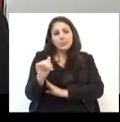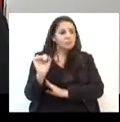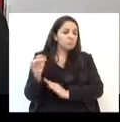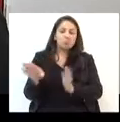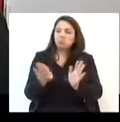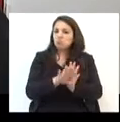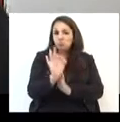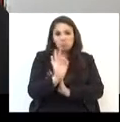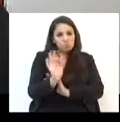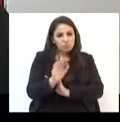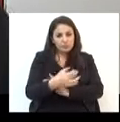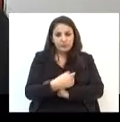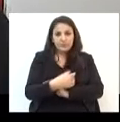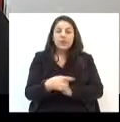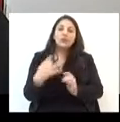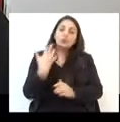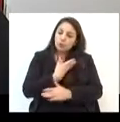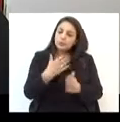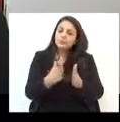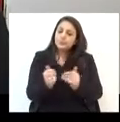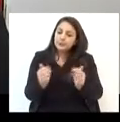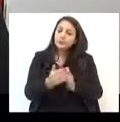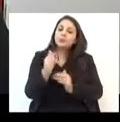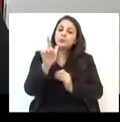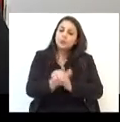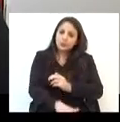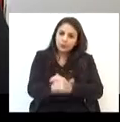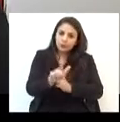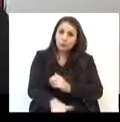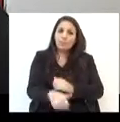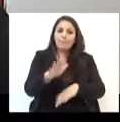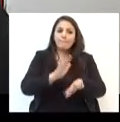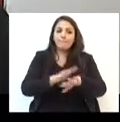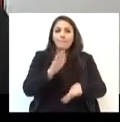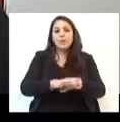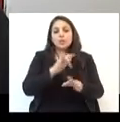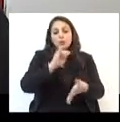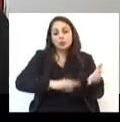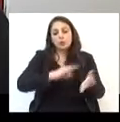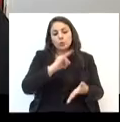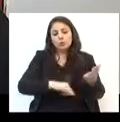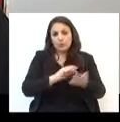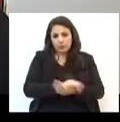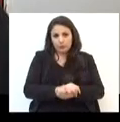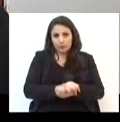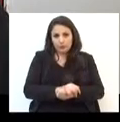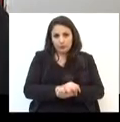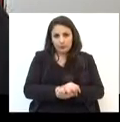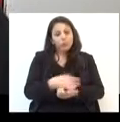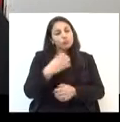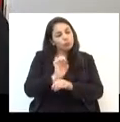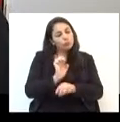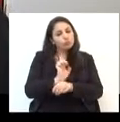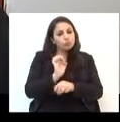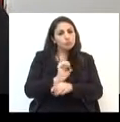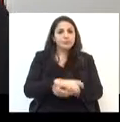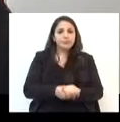chegaram ainda, porque nós pedimos uma série muito grande de documentos, né, então nós estamos